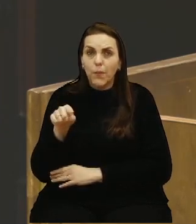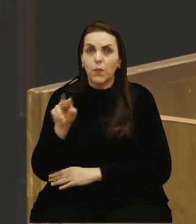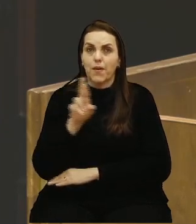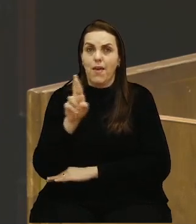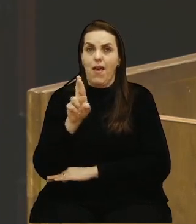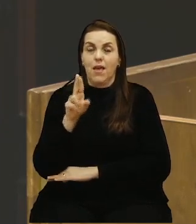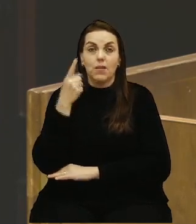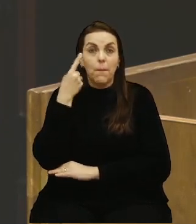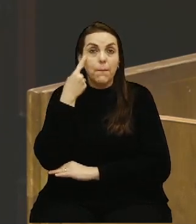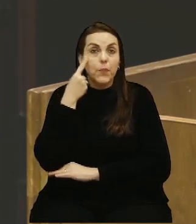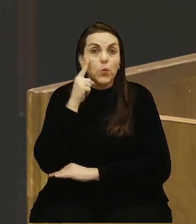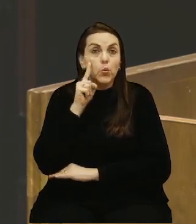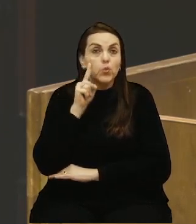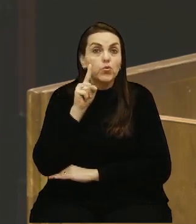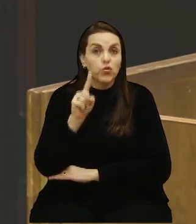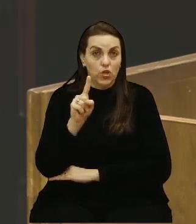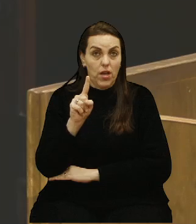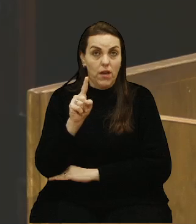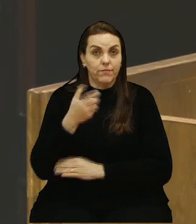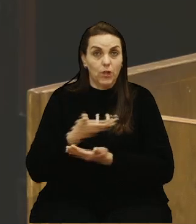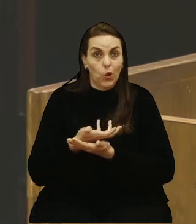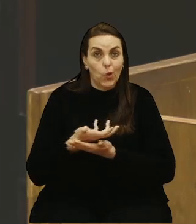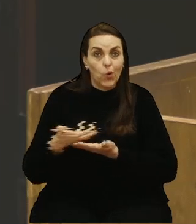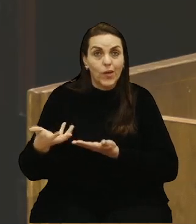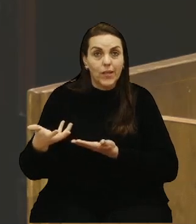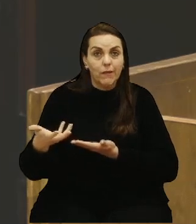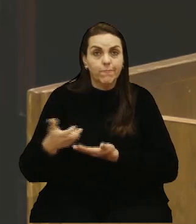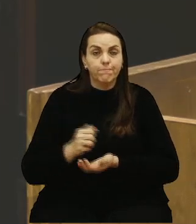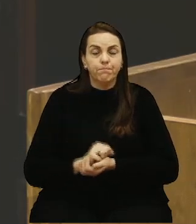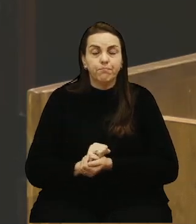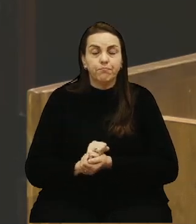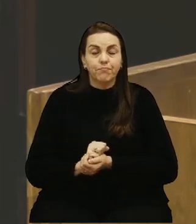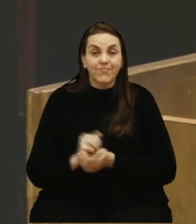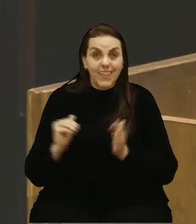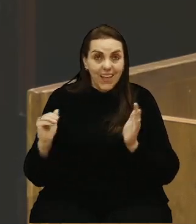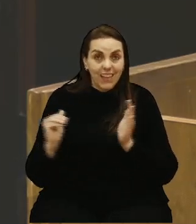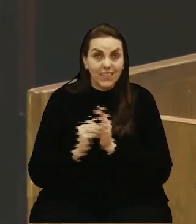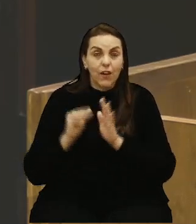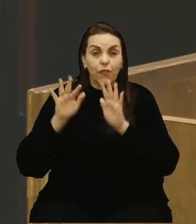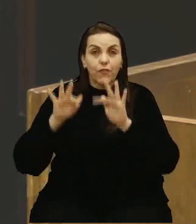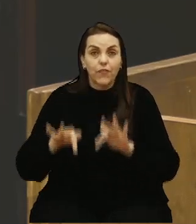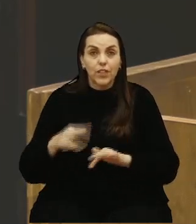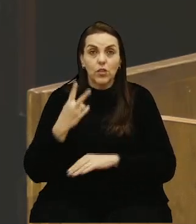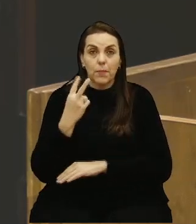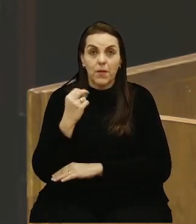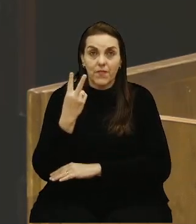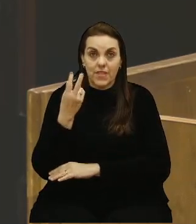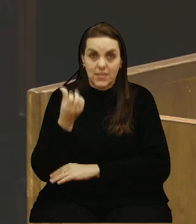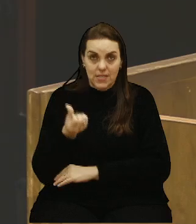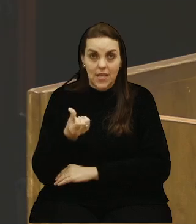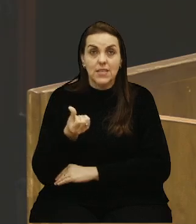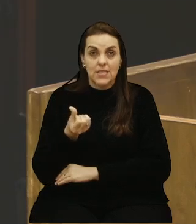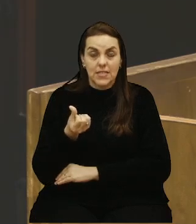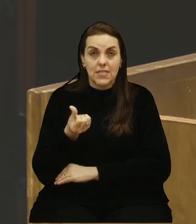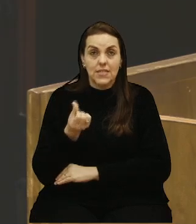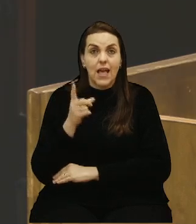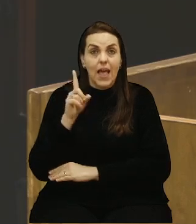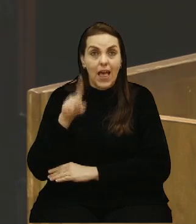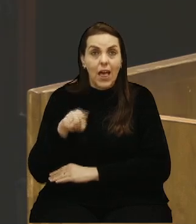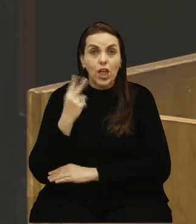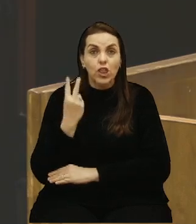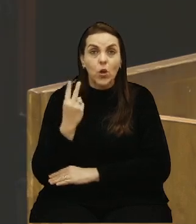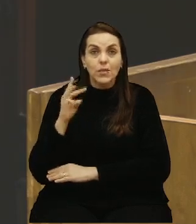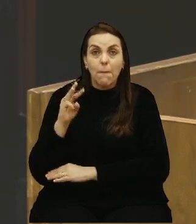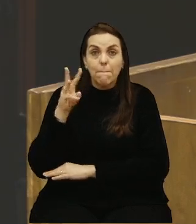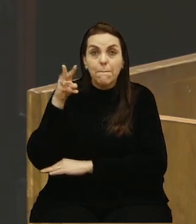por dia de coquetel, até o fim de 2026, daria 2